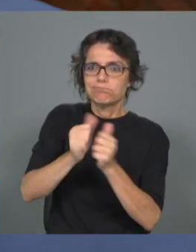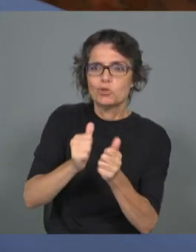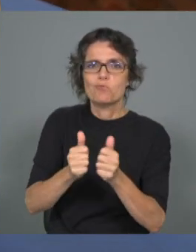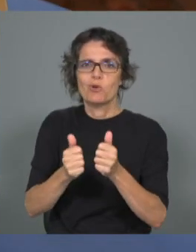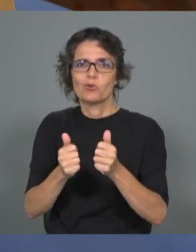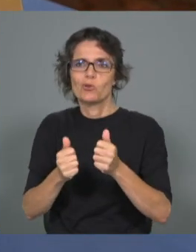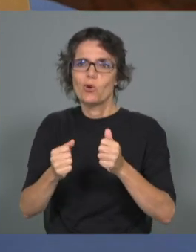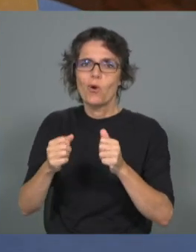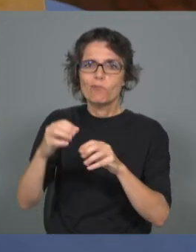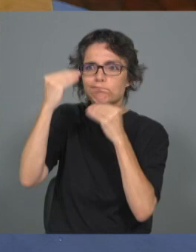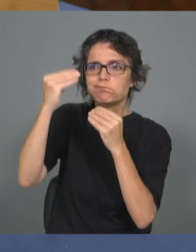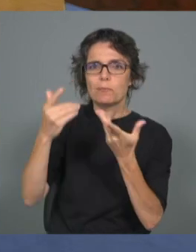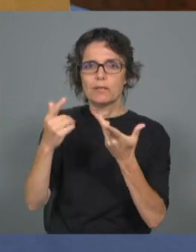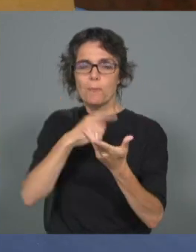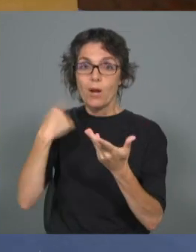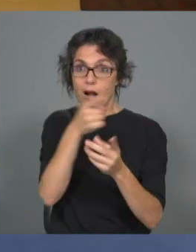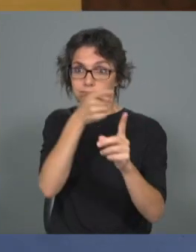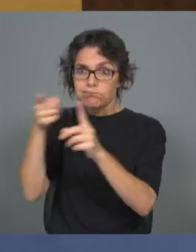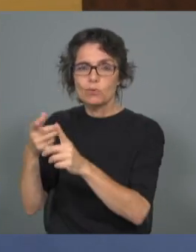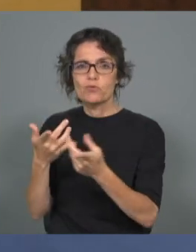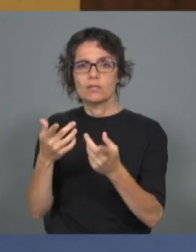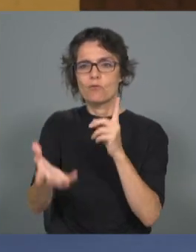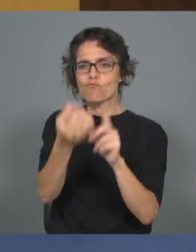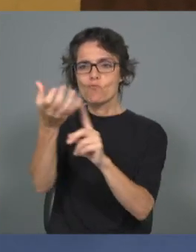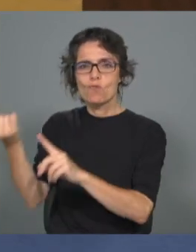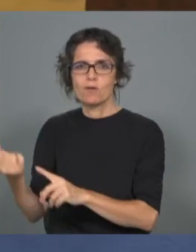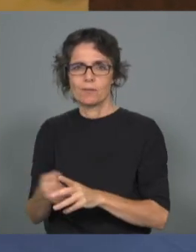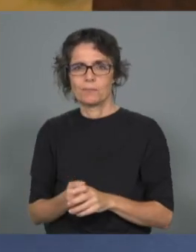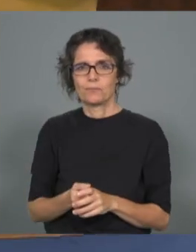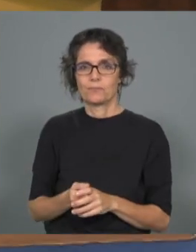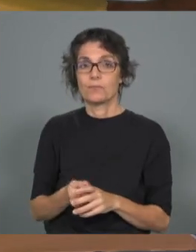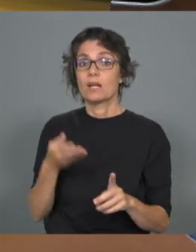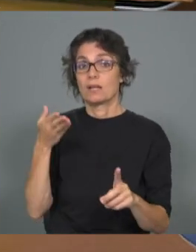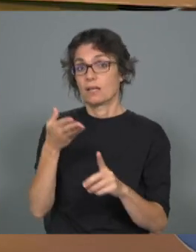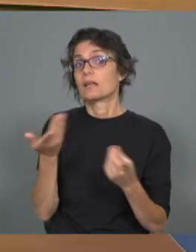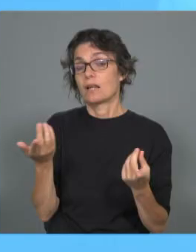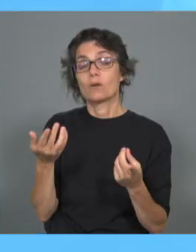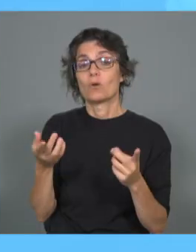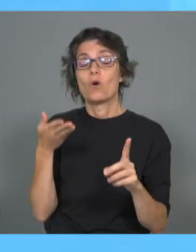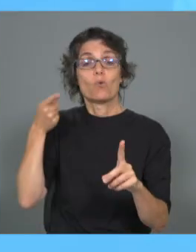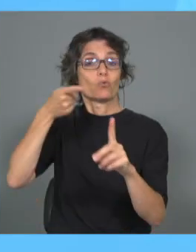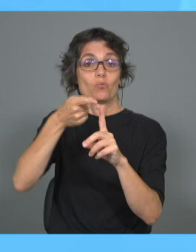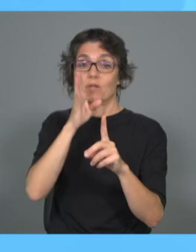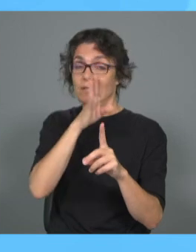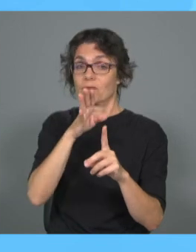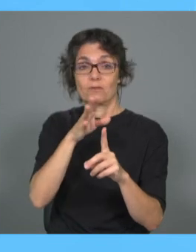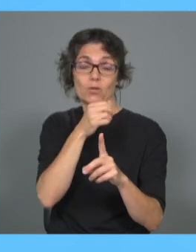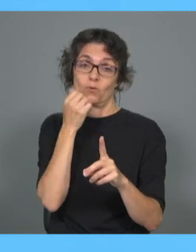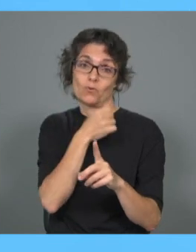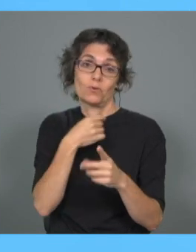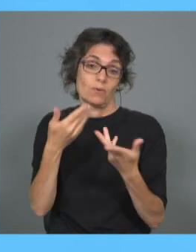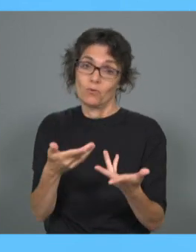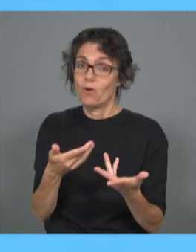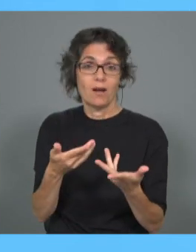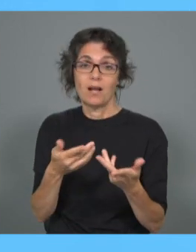para concretizarmos os bons objetivos. E saber que os objetivos não se conseguem sem esforço, lá Exatamente. está, sem sofrimento, sem